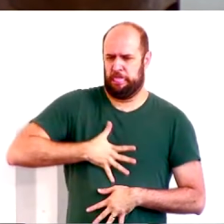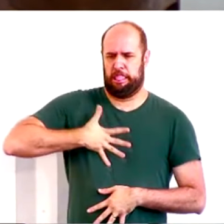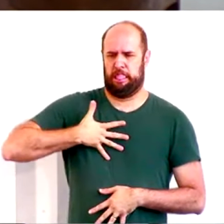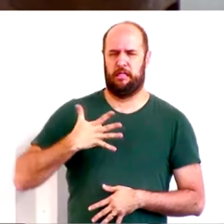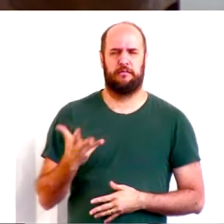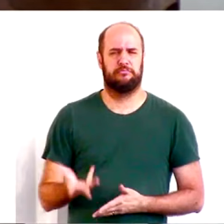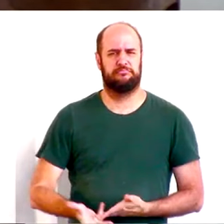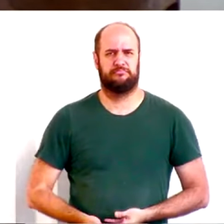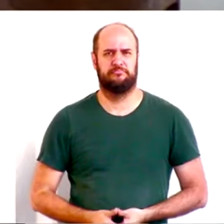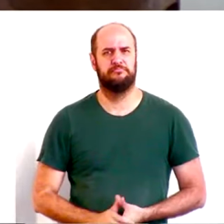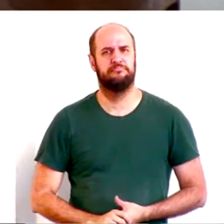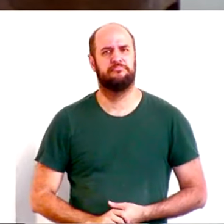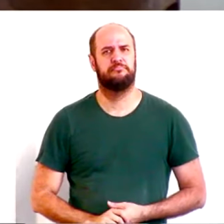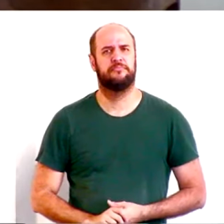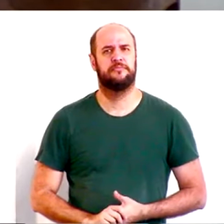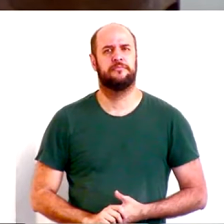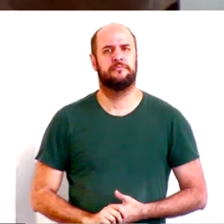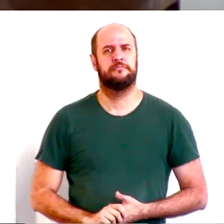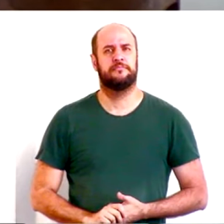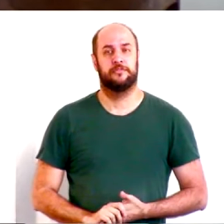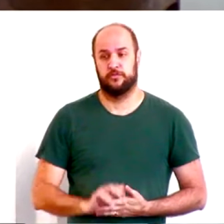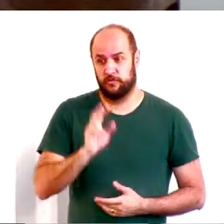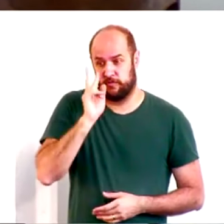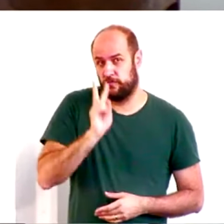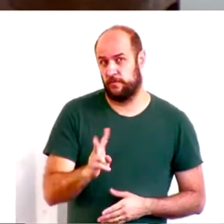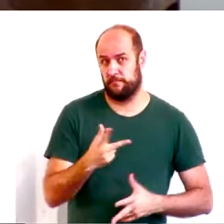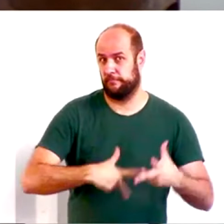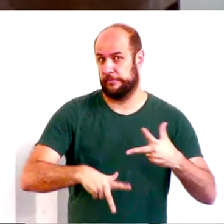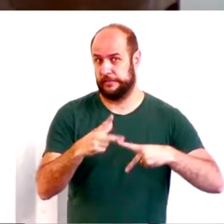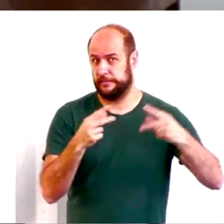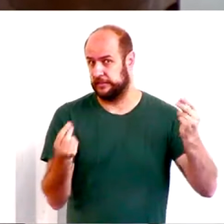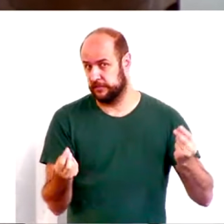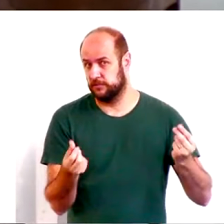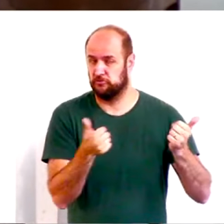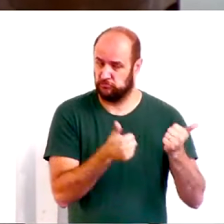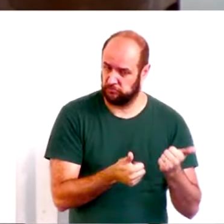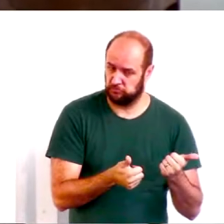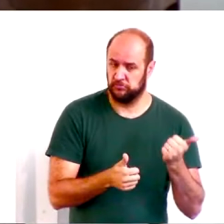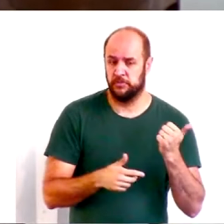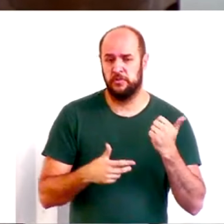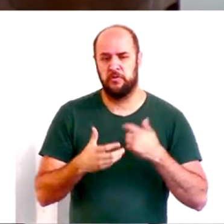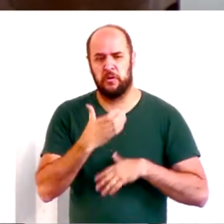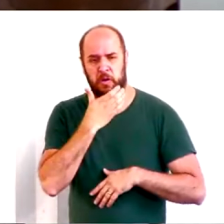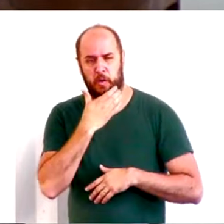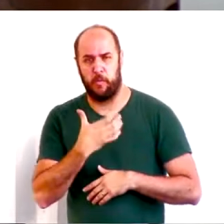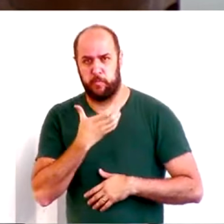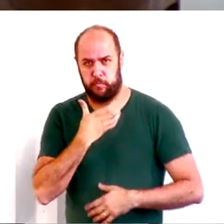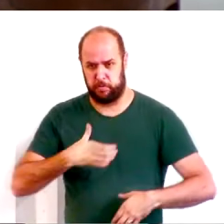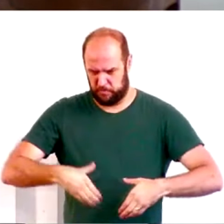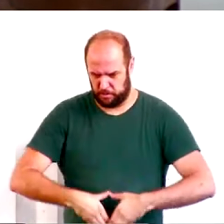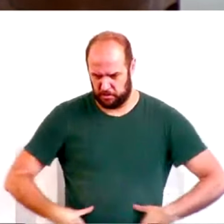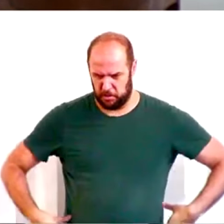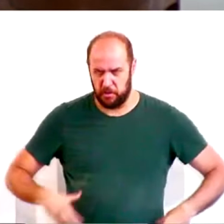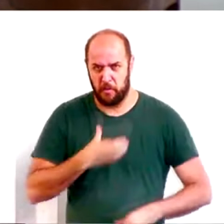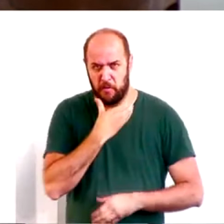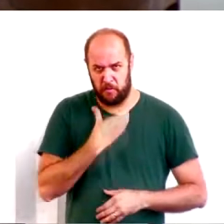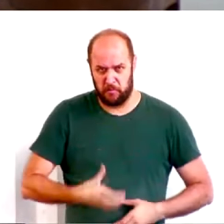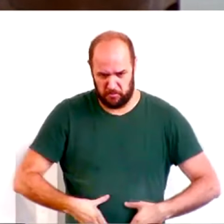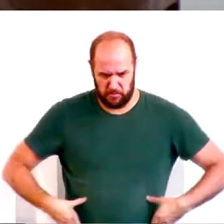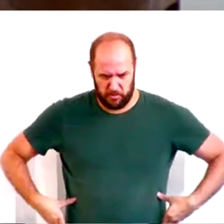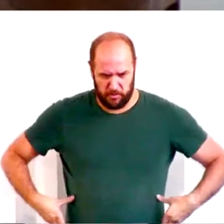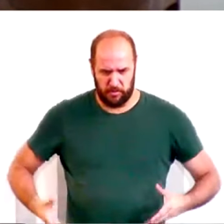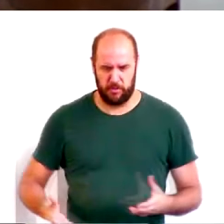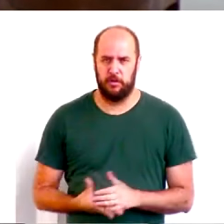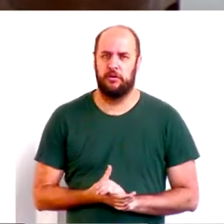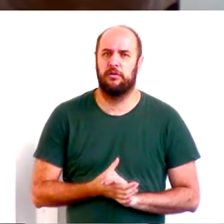Até nós temos a situação dos presentes de Natal nós temos a situação do Papai Noel no Natal nós temos as as